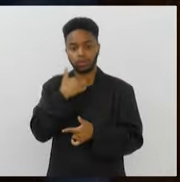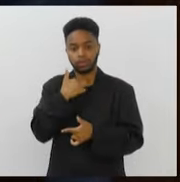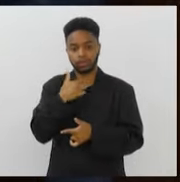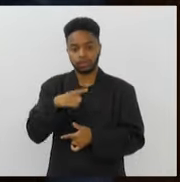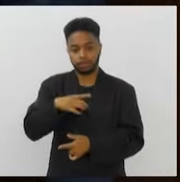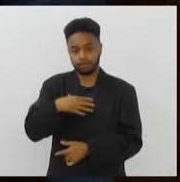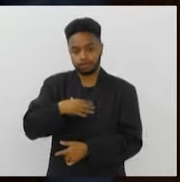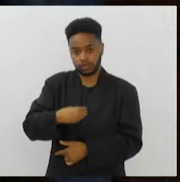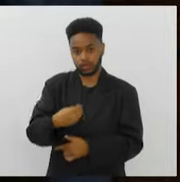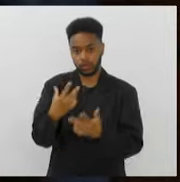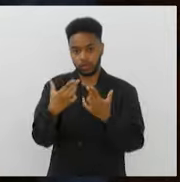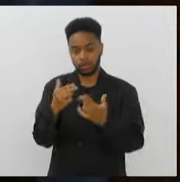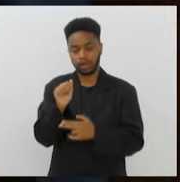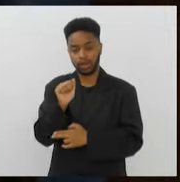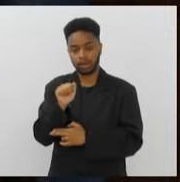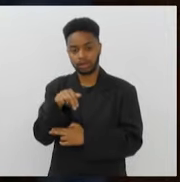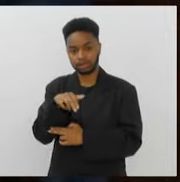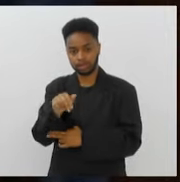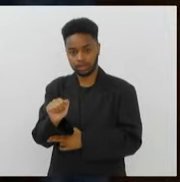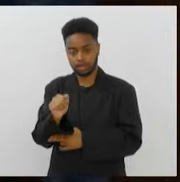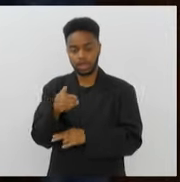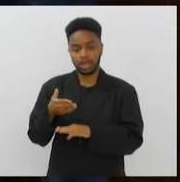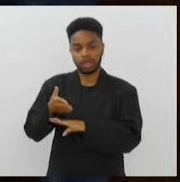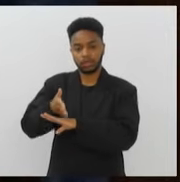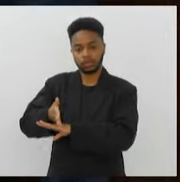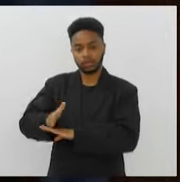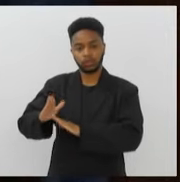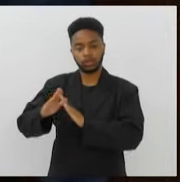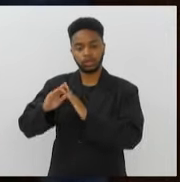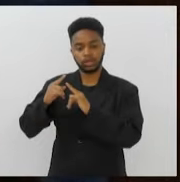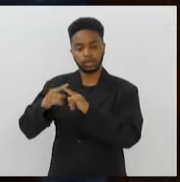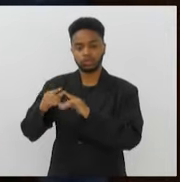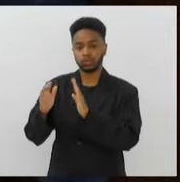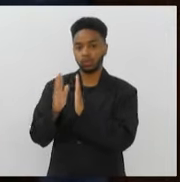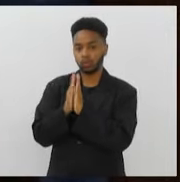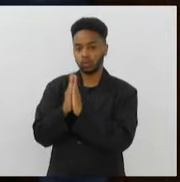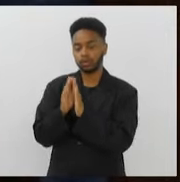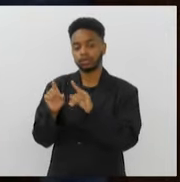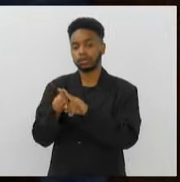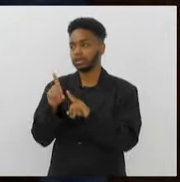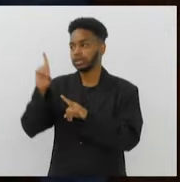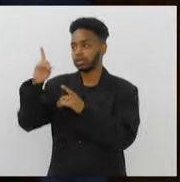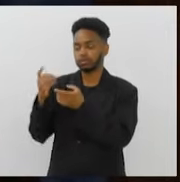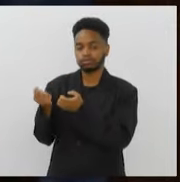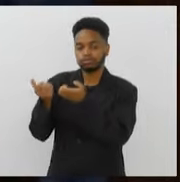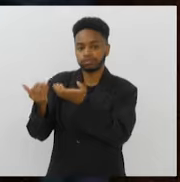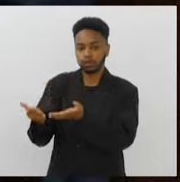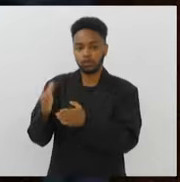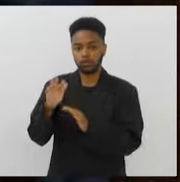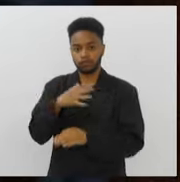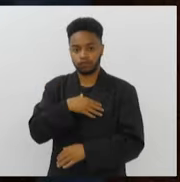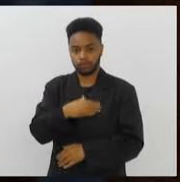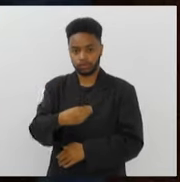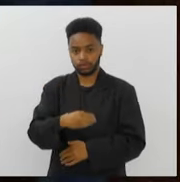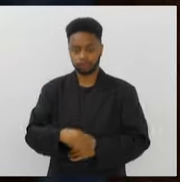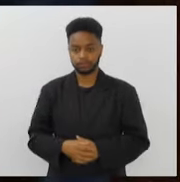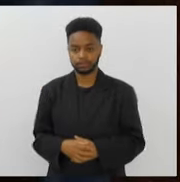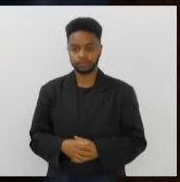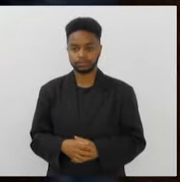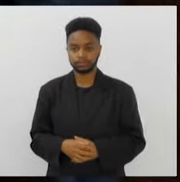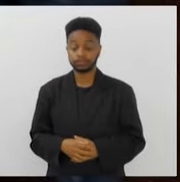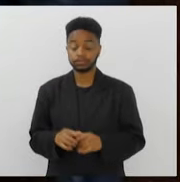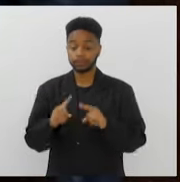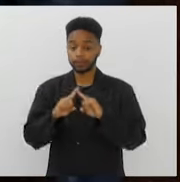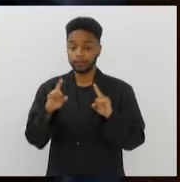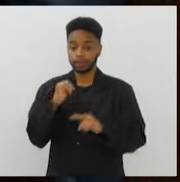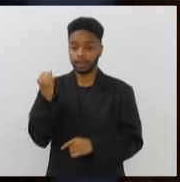Ana, foram ao templo e foram oradas e Deus permitiu que elas tivessem filho. Agora,